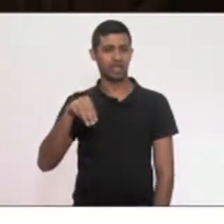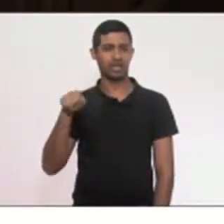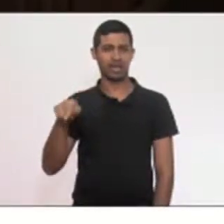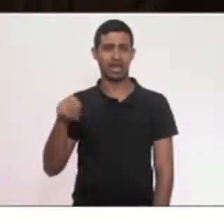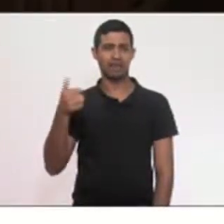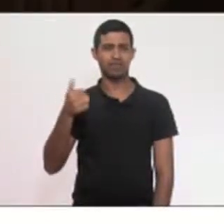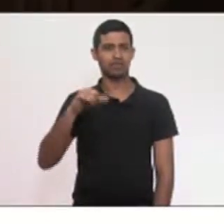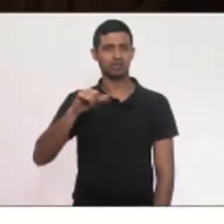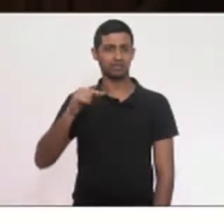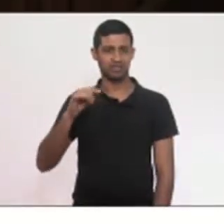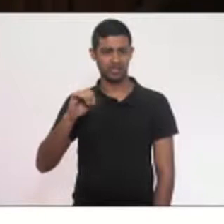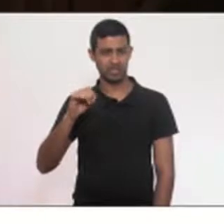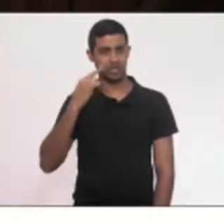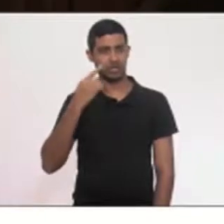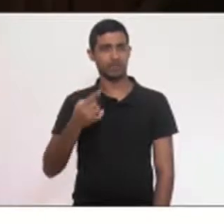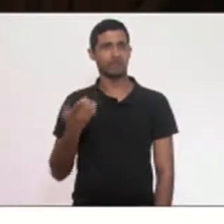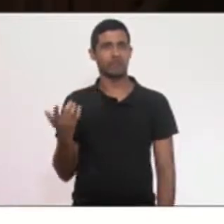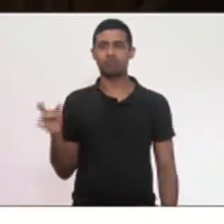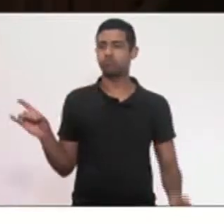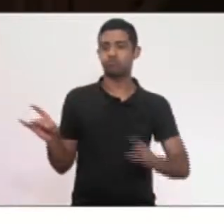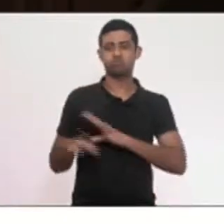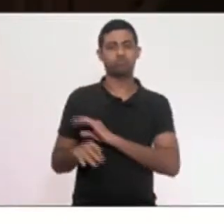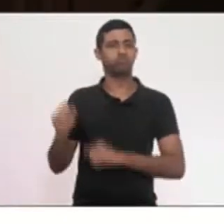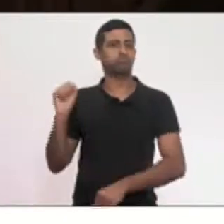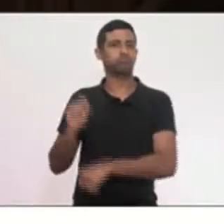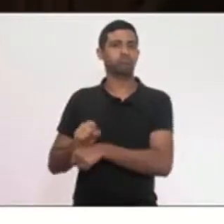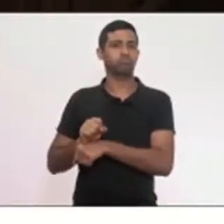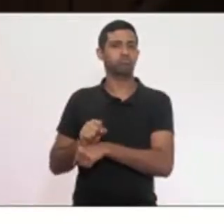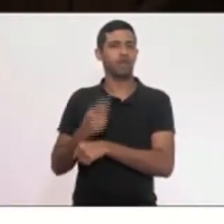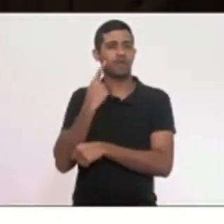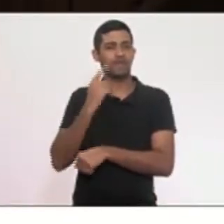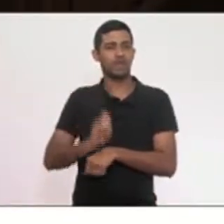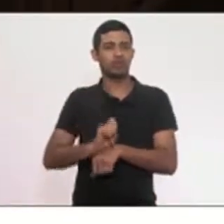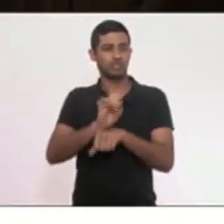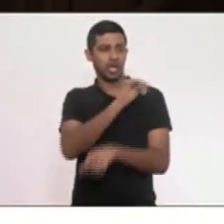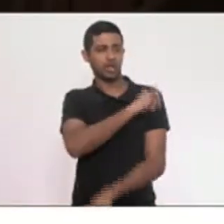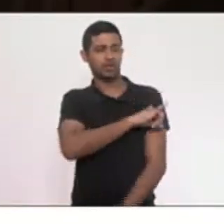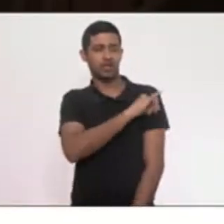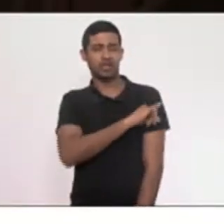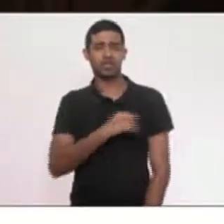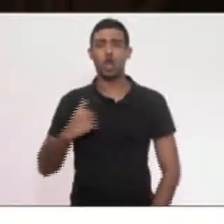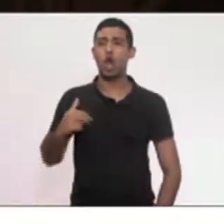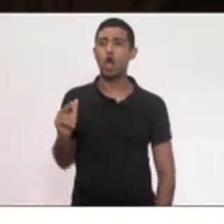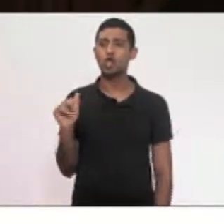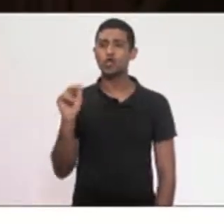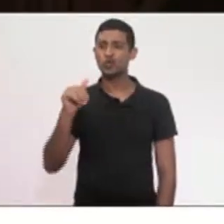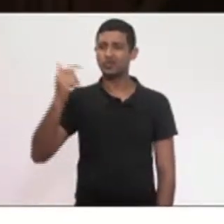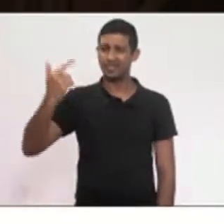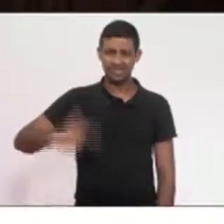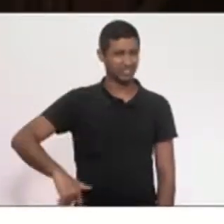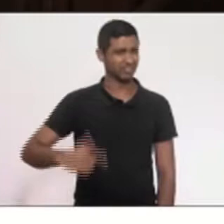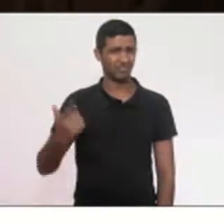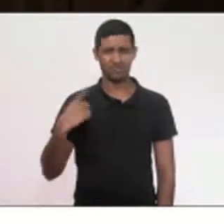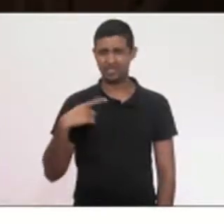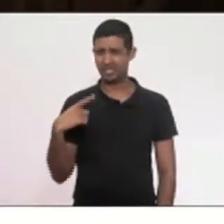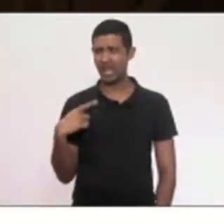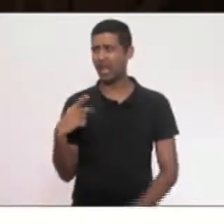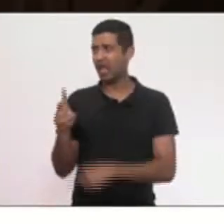Região Metropolitana. O Estado do Rio de Janeiro nunca mais cuidou de